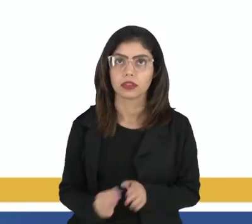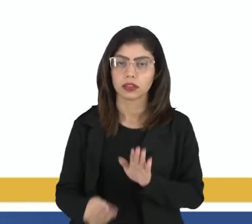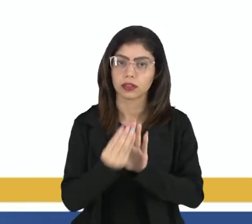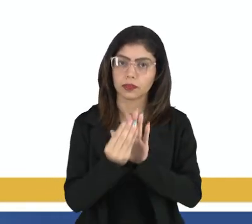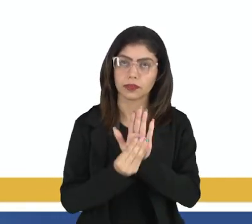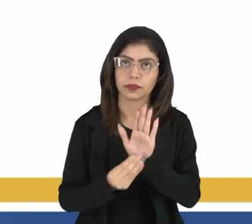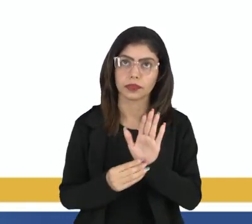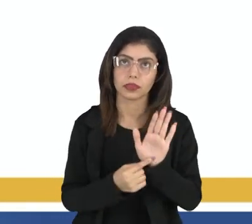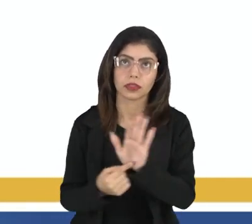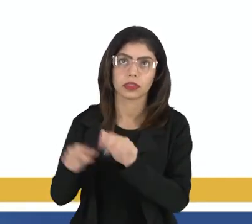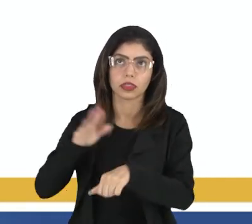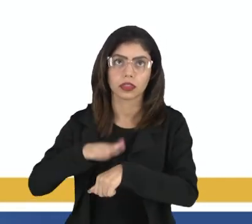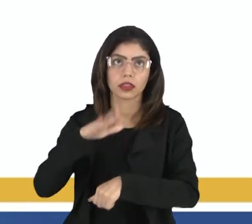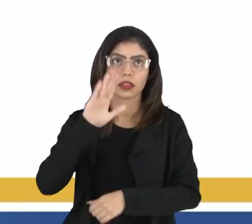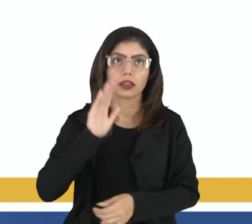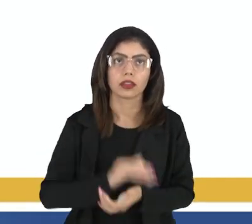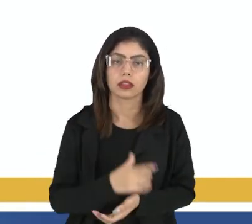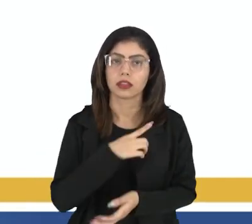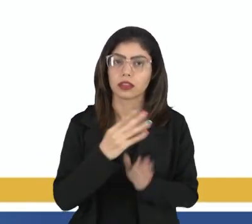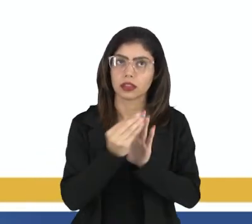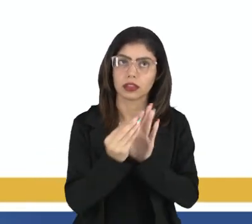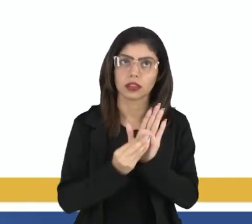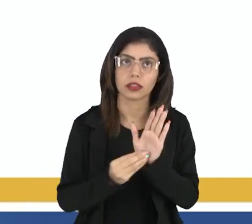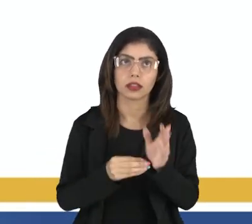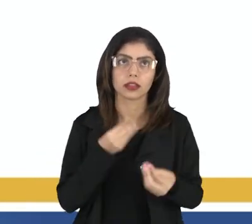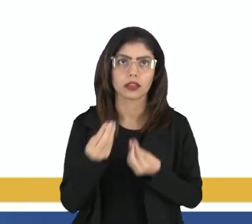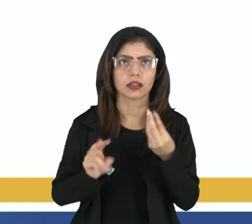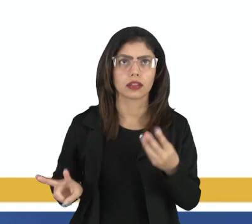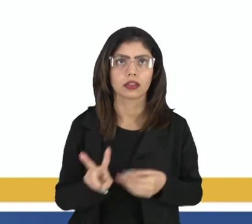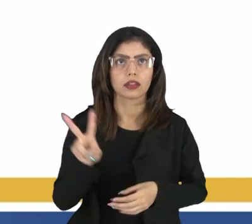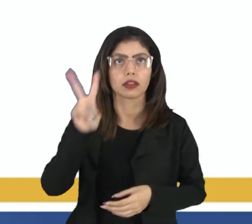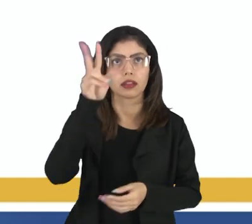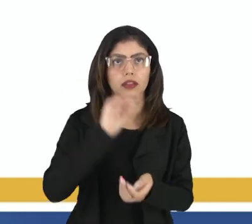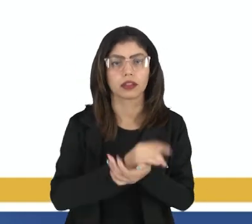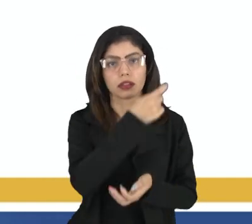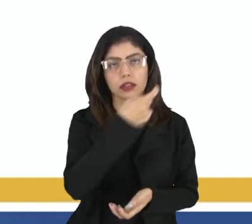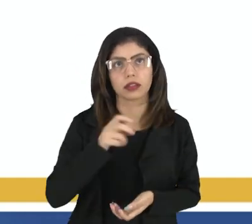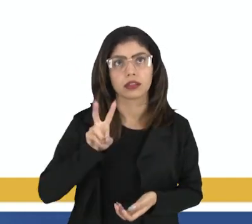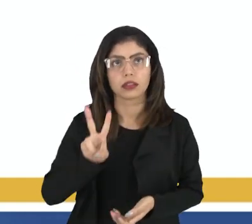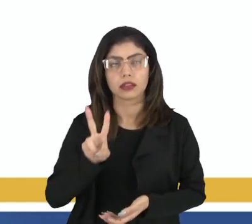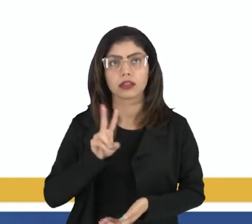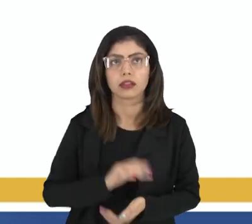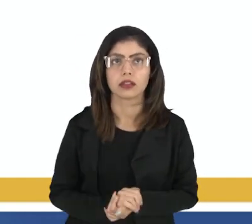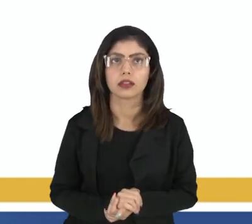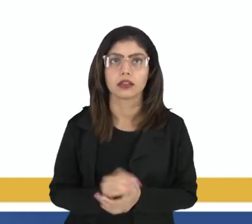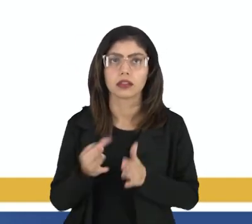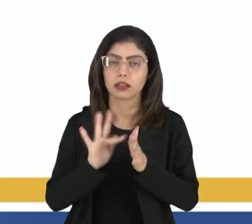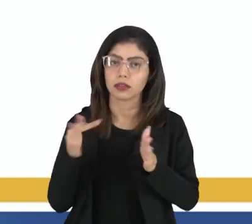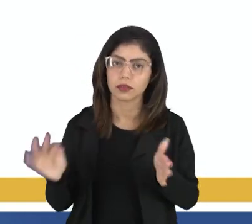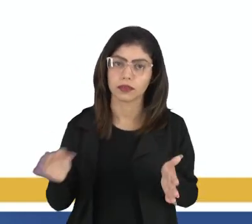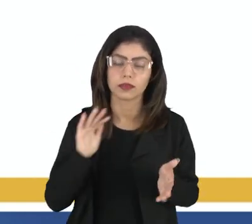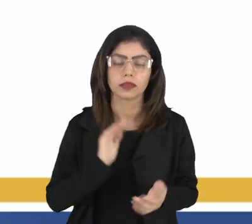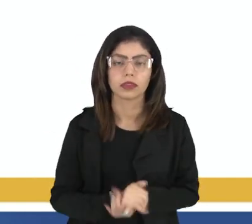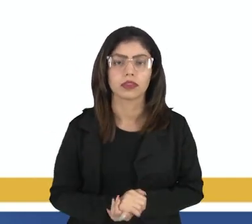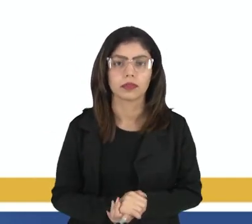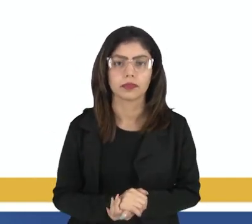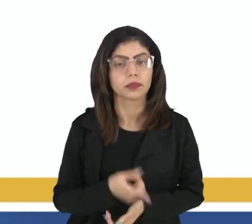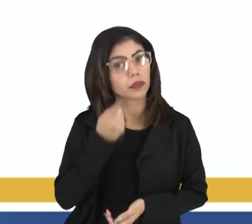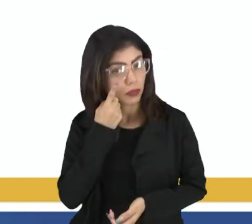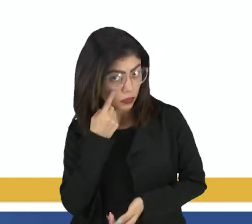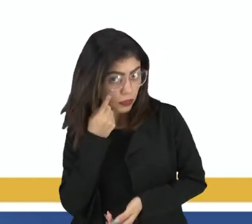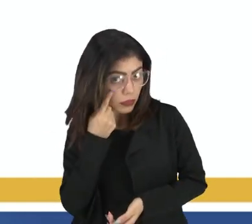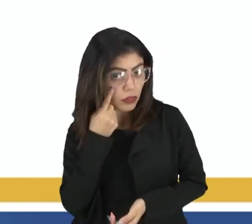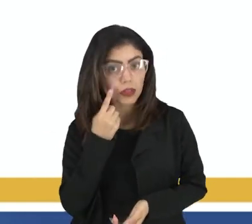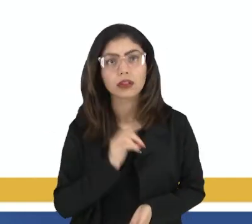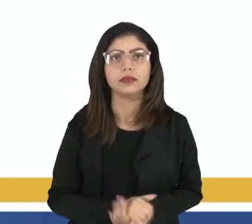pela receita máxima será dada pelo valor de xv, tá? Na